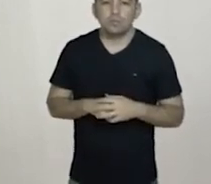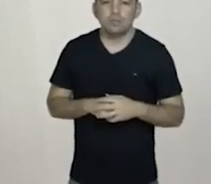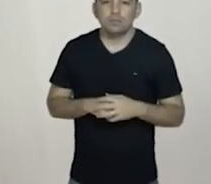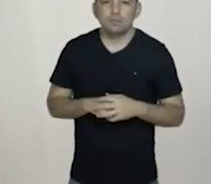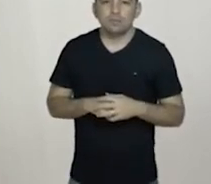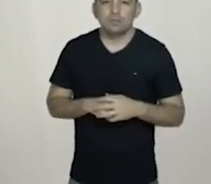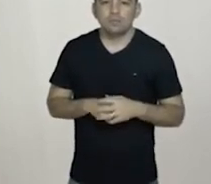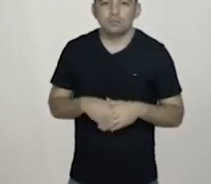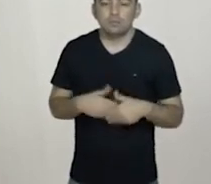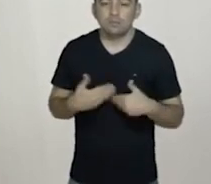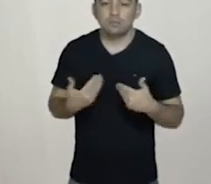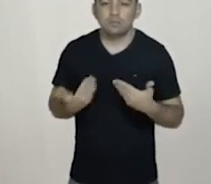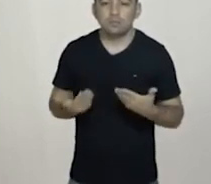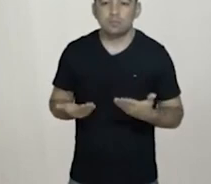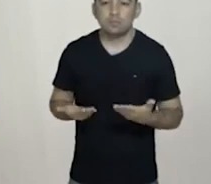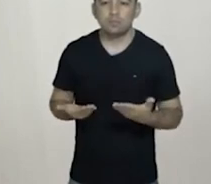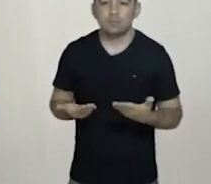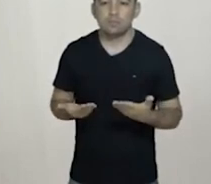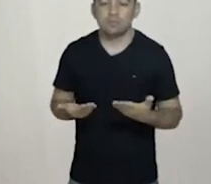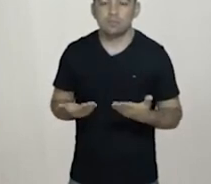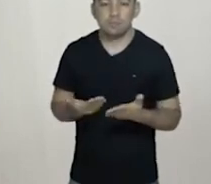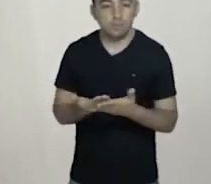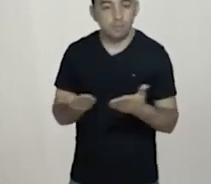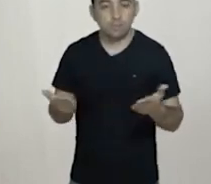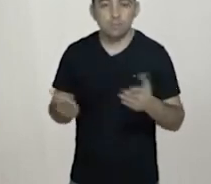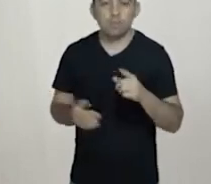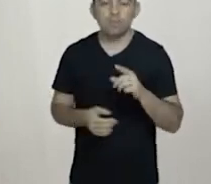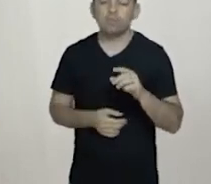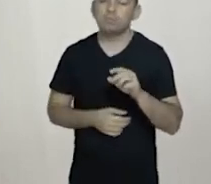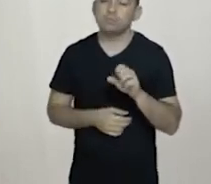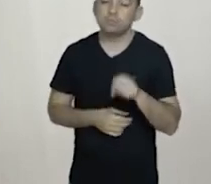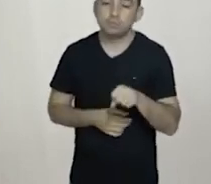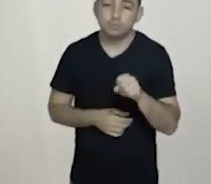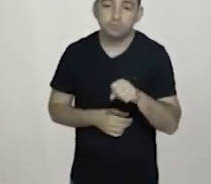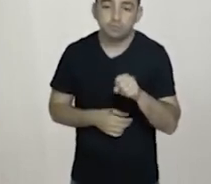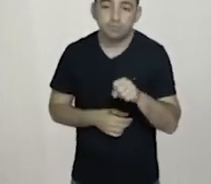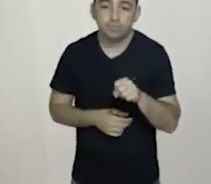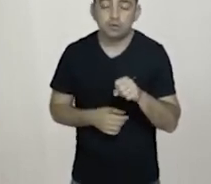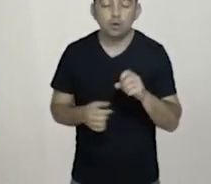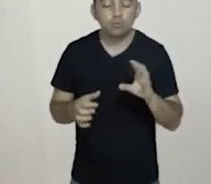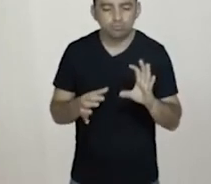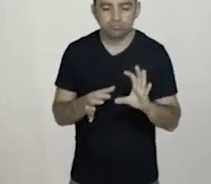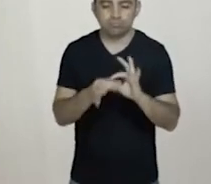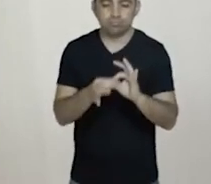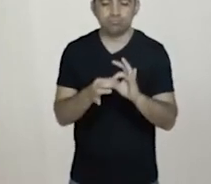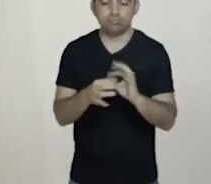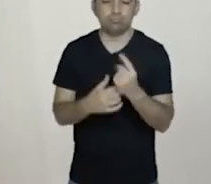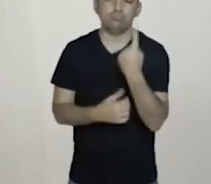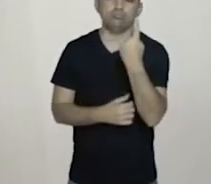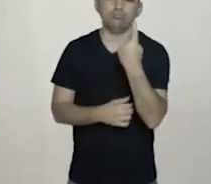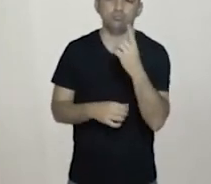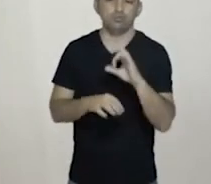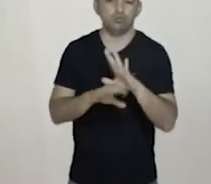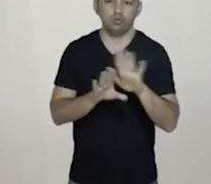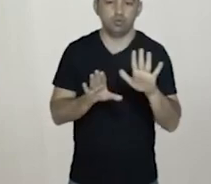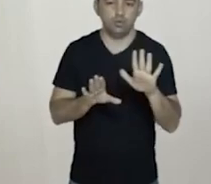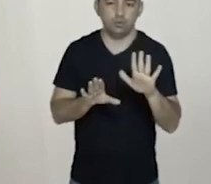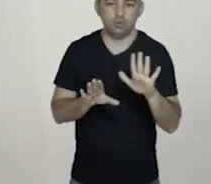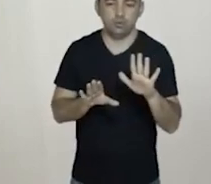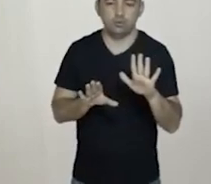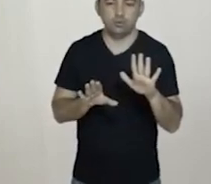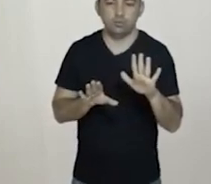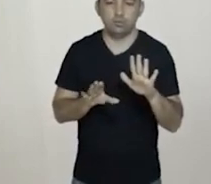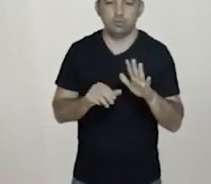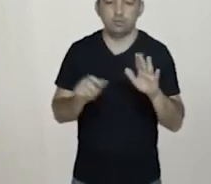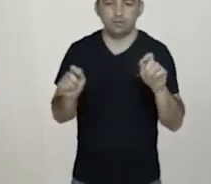e ela é apenas um elo na corrente que garante